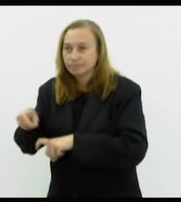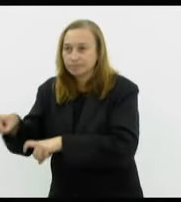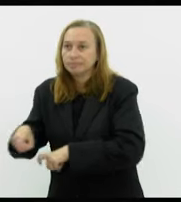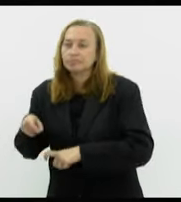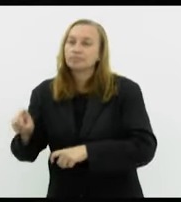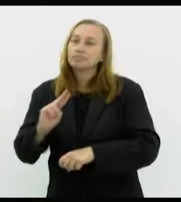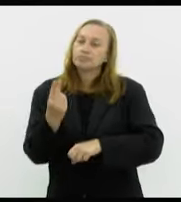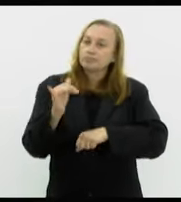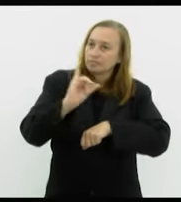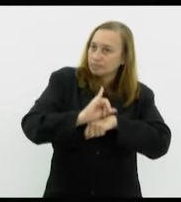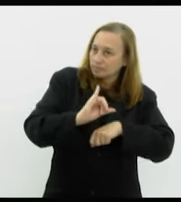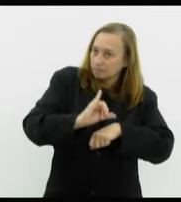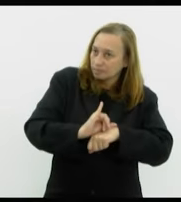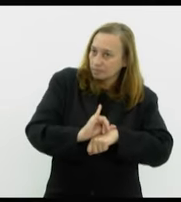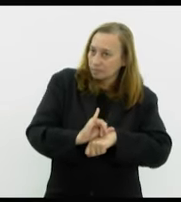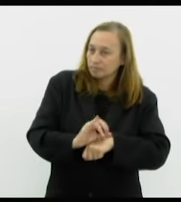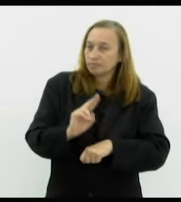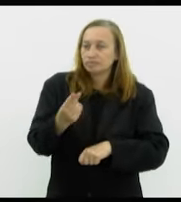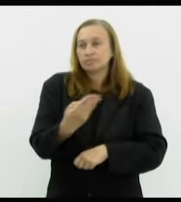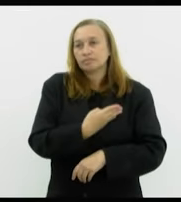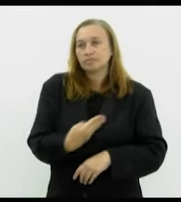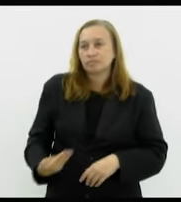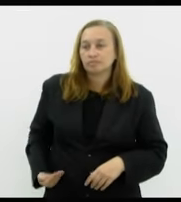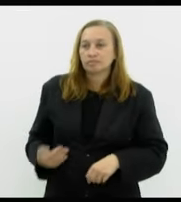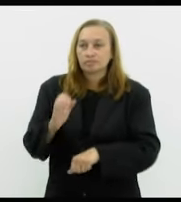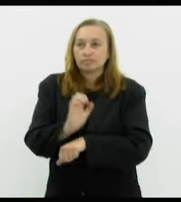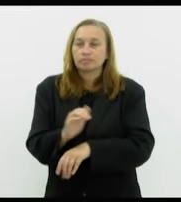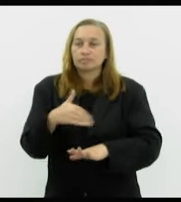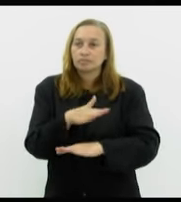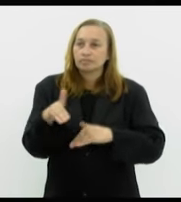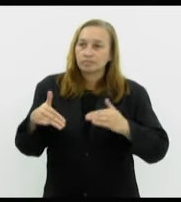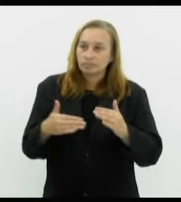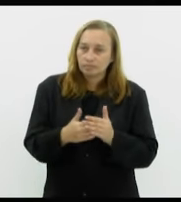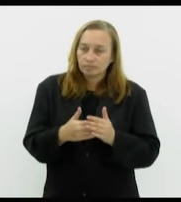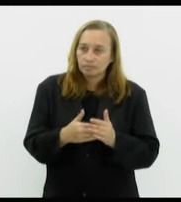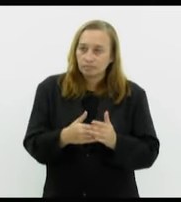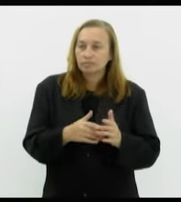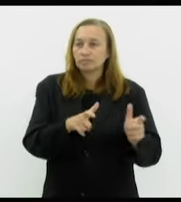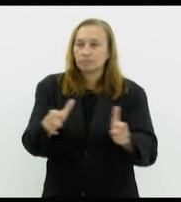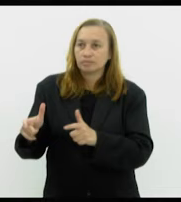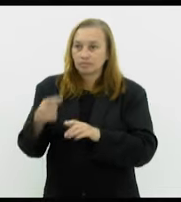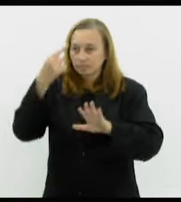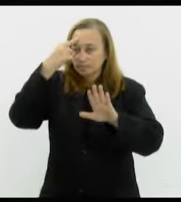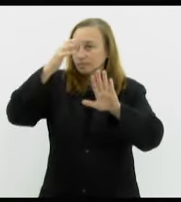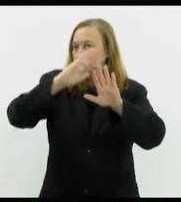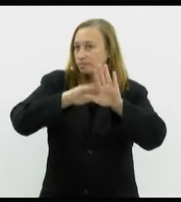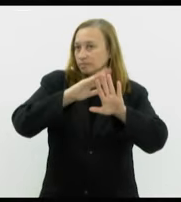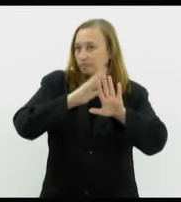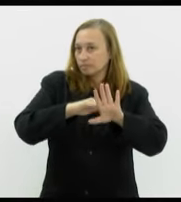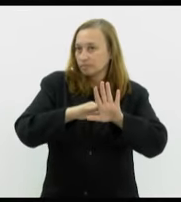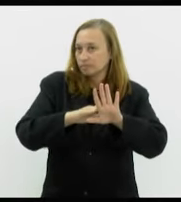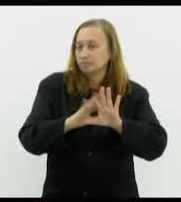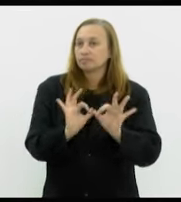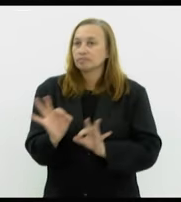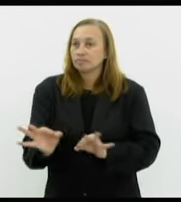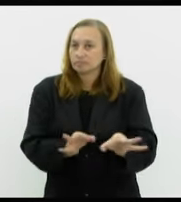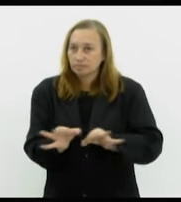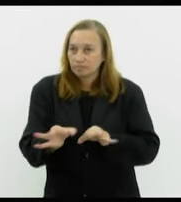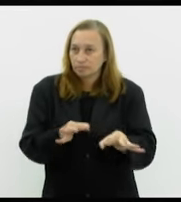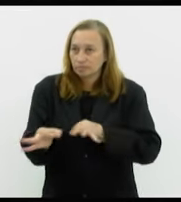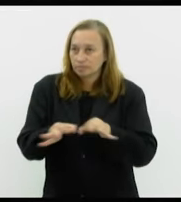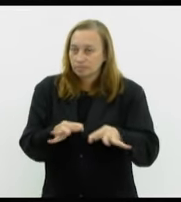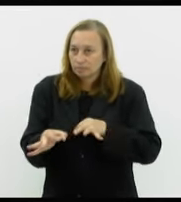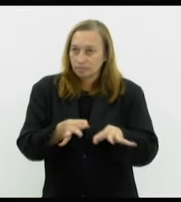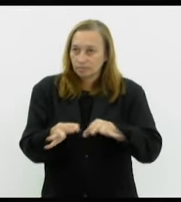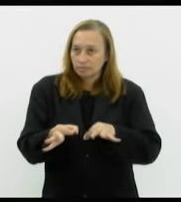da capital, seja o governo do estado, de todos os matrizes ideológicos, estão se organizando, se preparando e